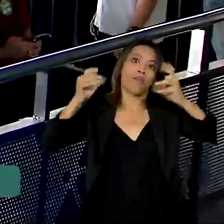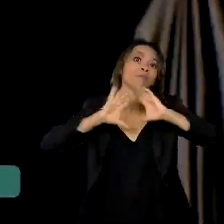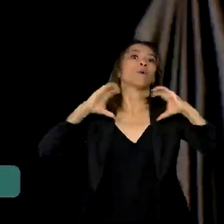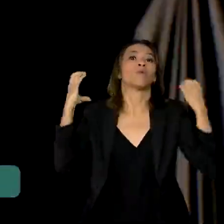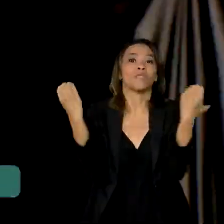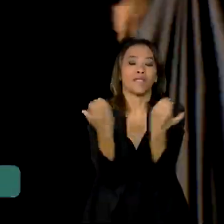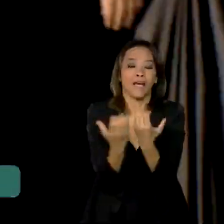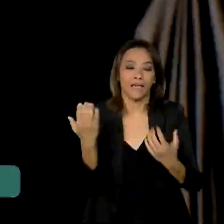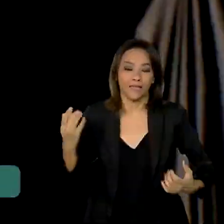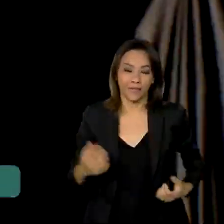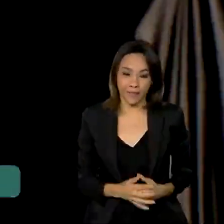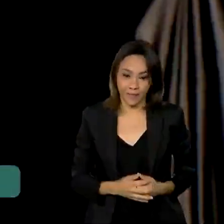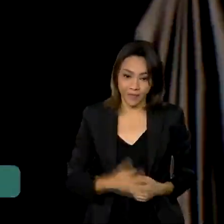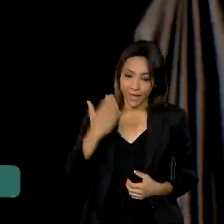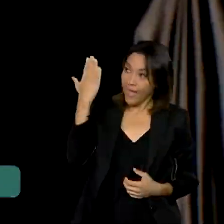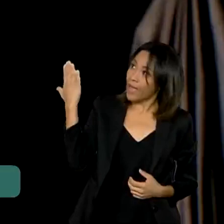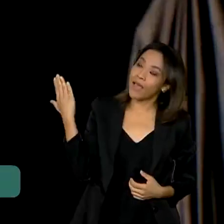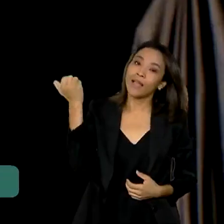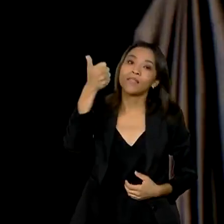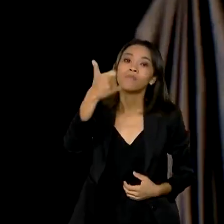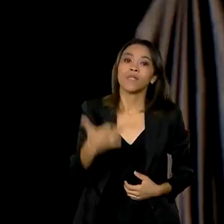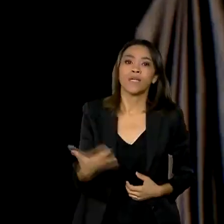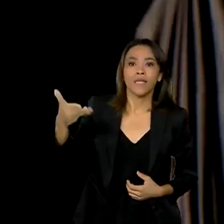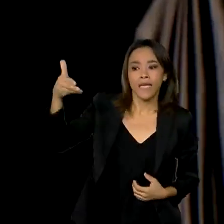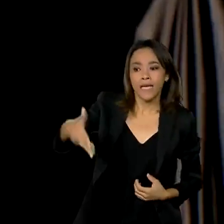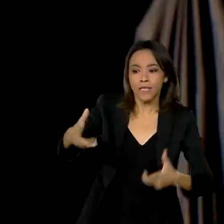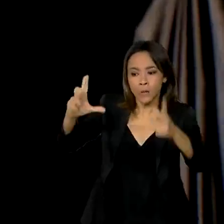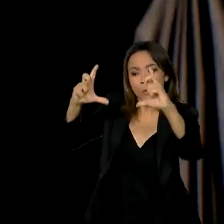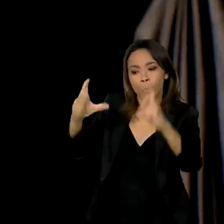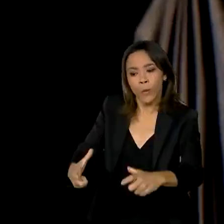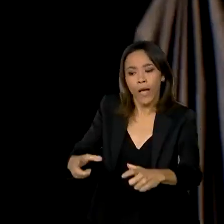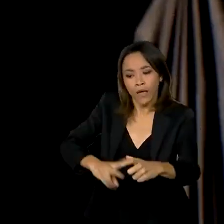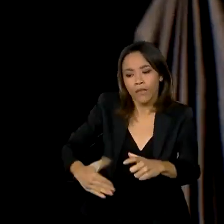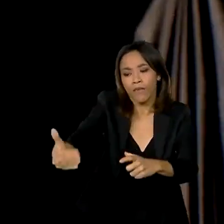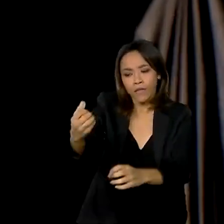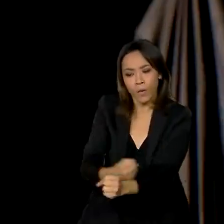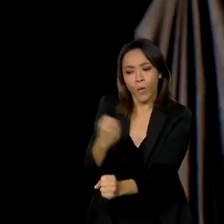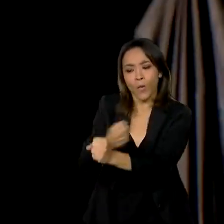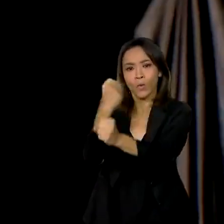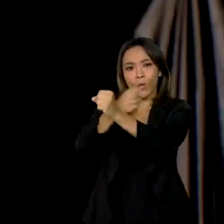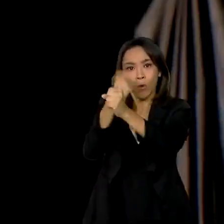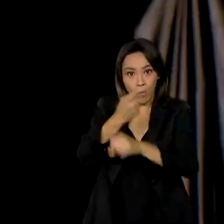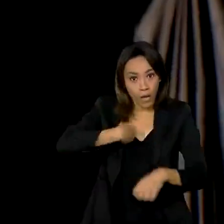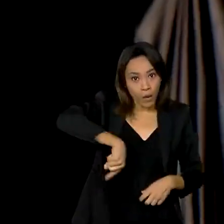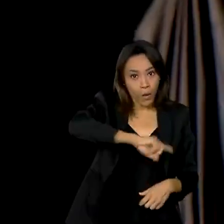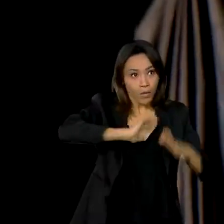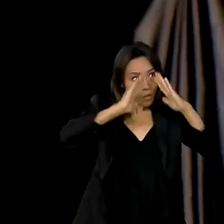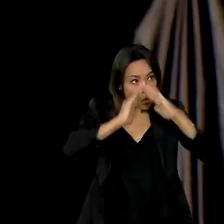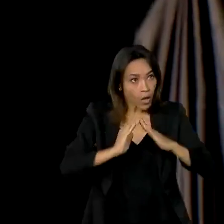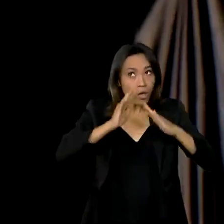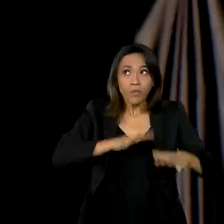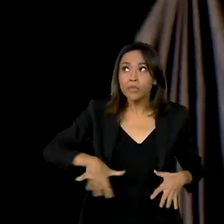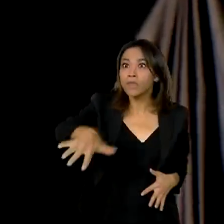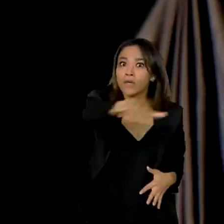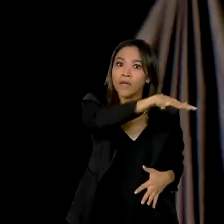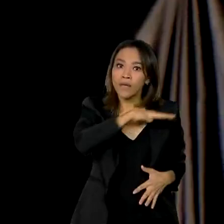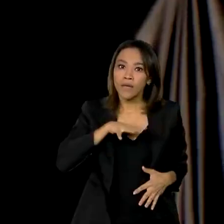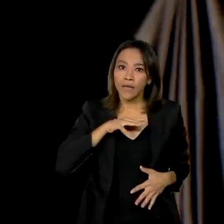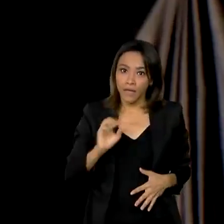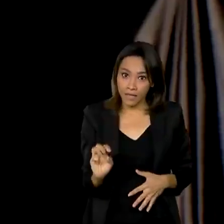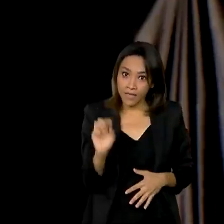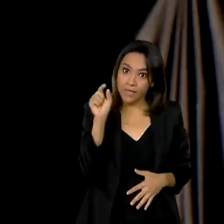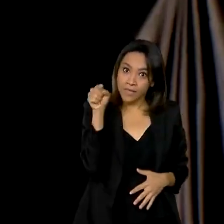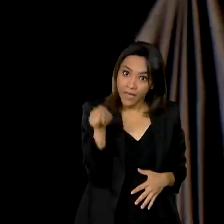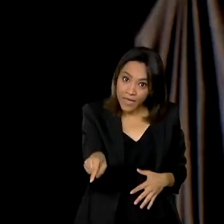comunidade. Essa pedra fundamental desse instituto, para nós do Sol Nascente, dos 3